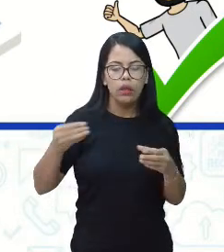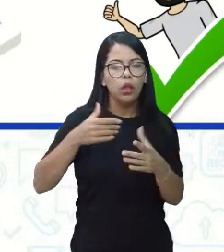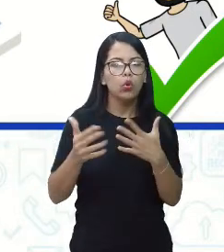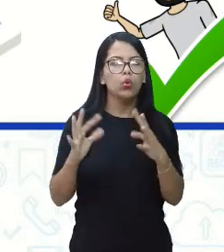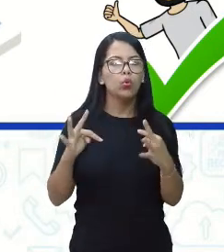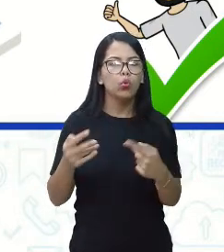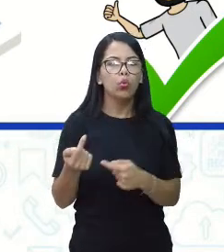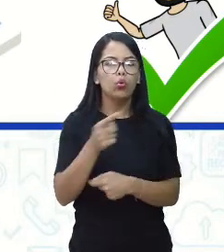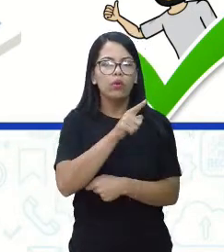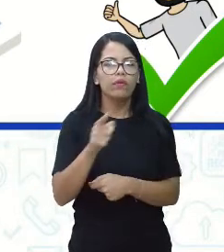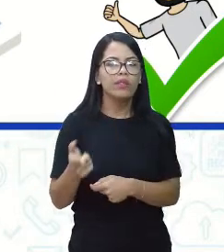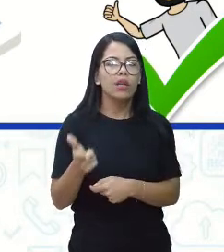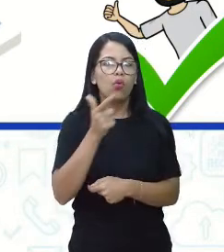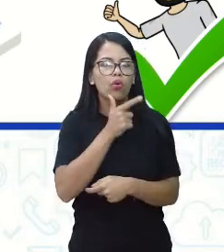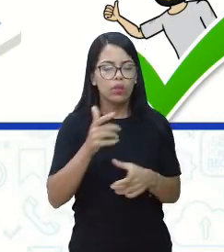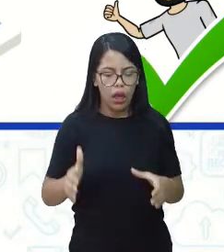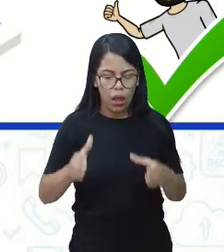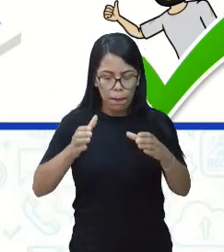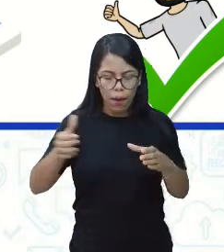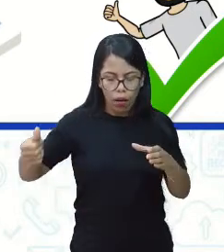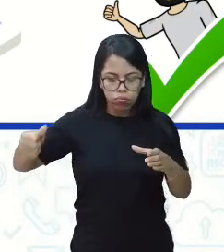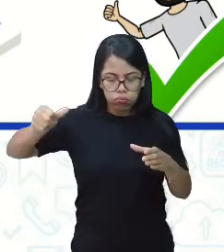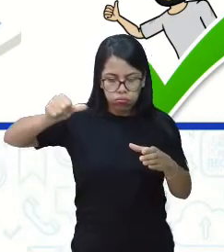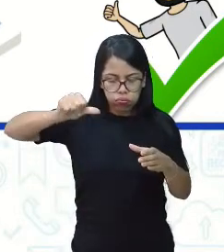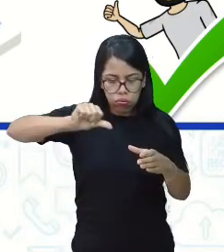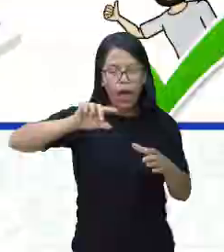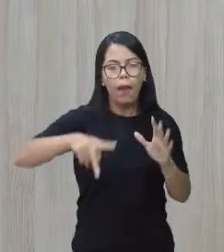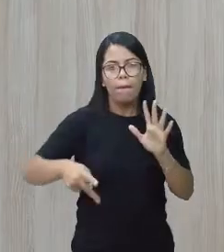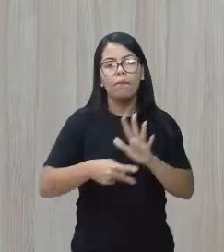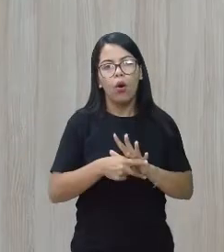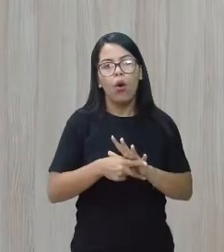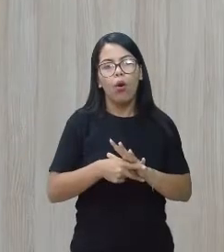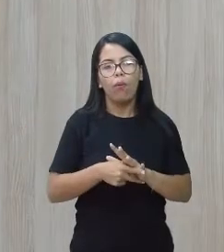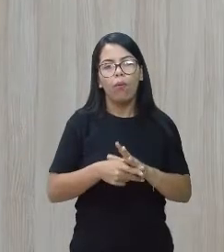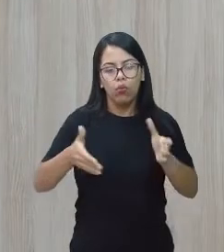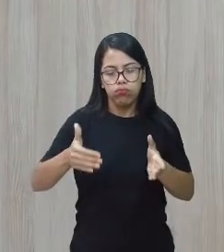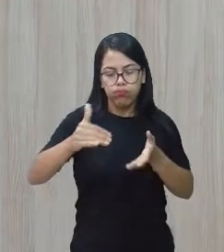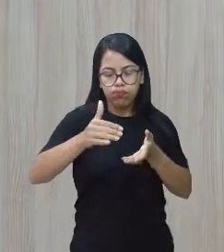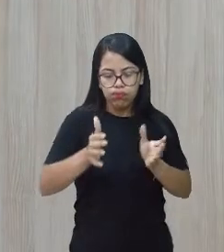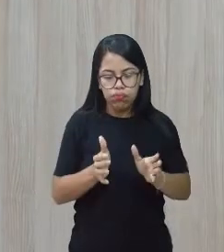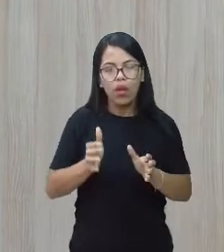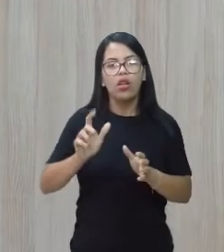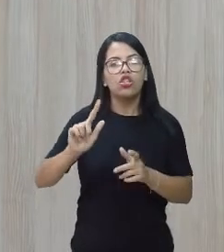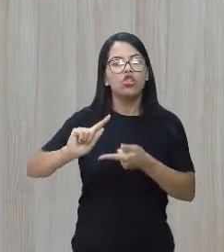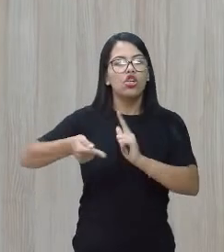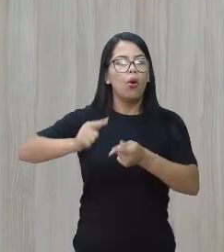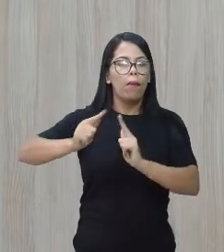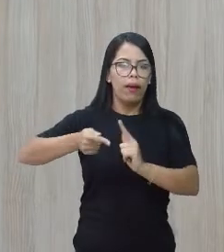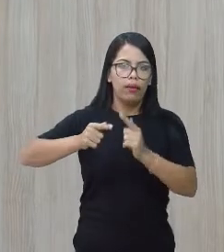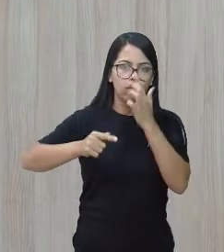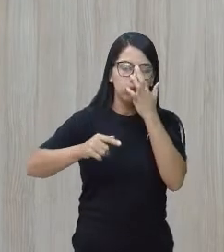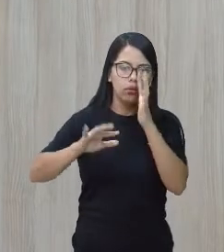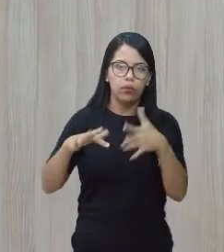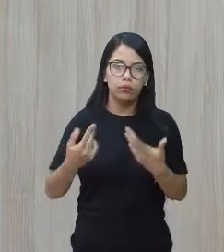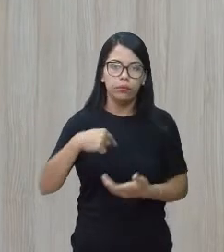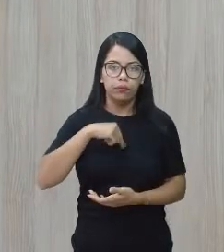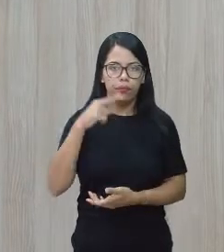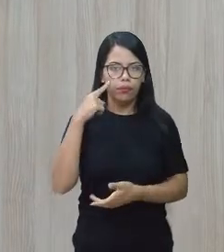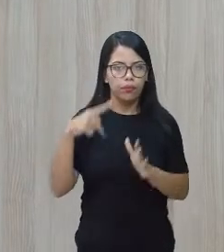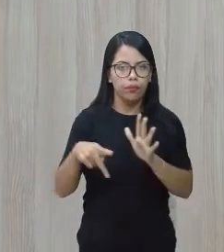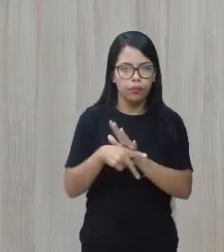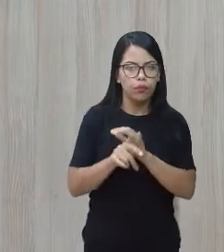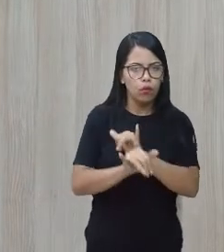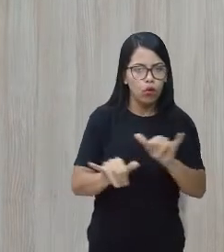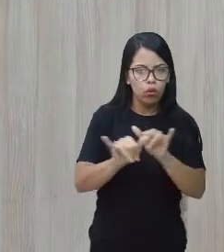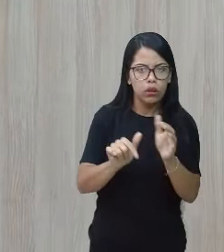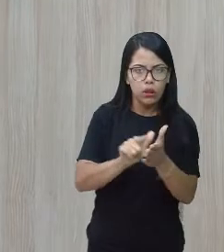líquido dentro, ele é chamado de sólido geométrico, certo? A gente vê em noticiários, né, de